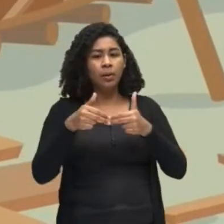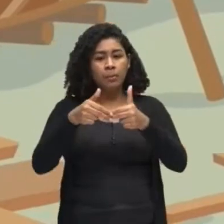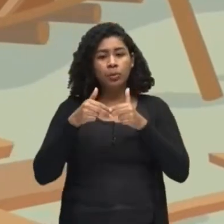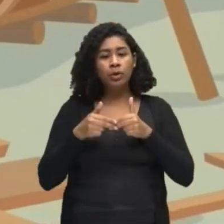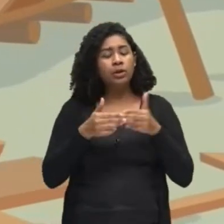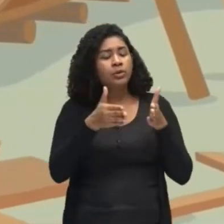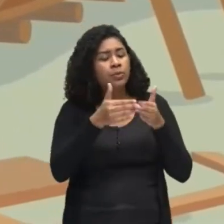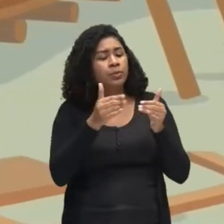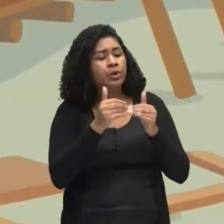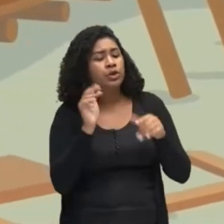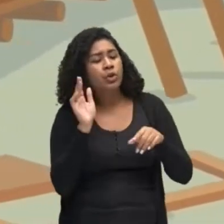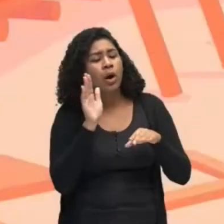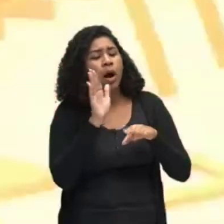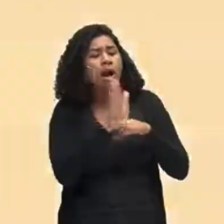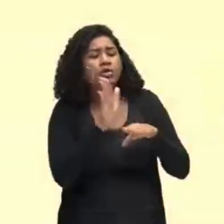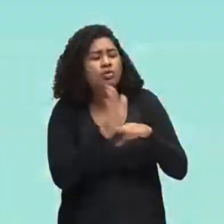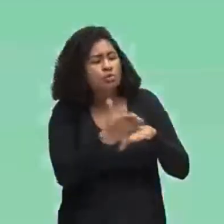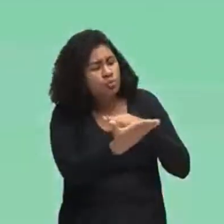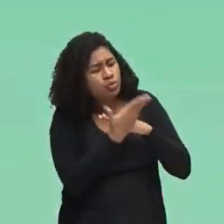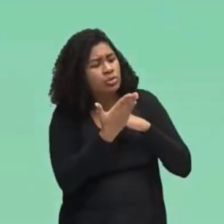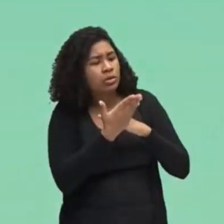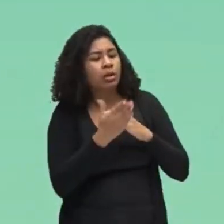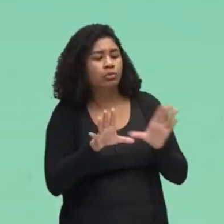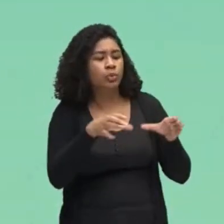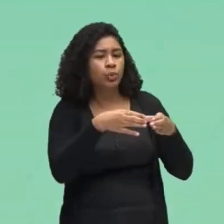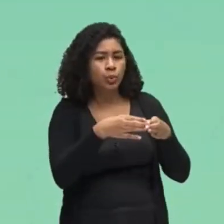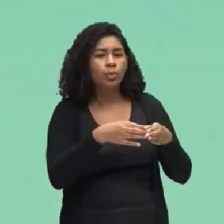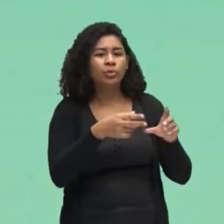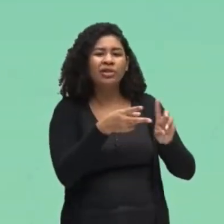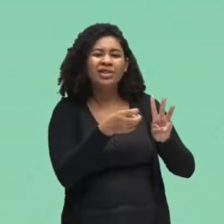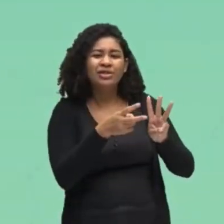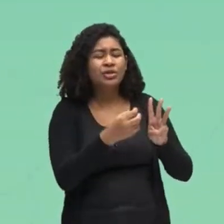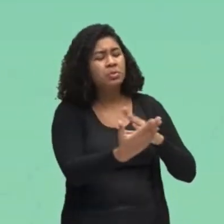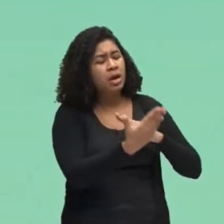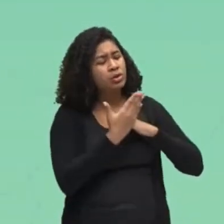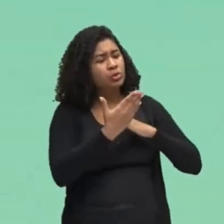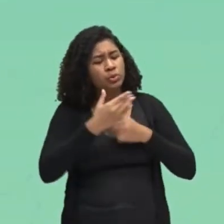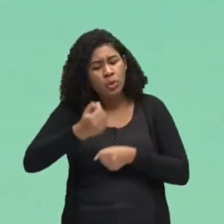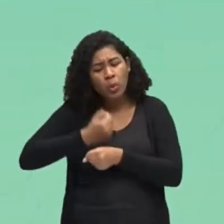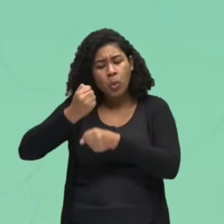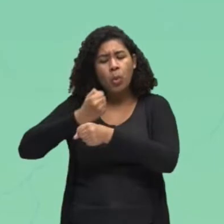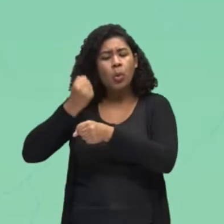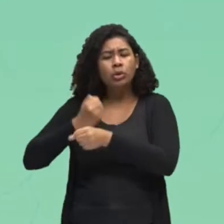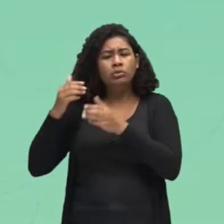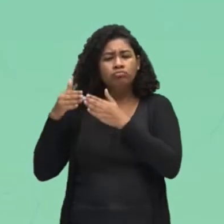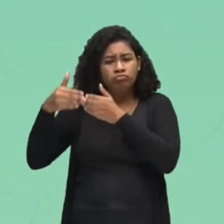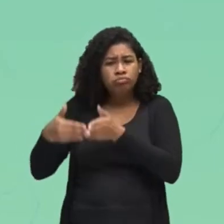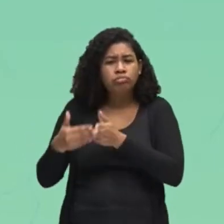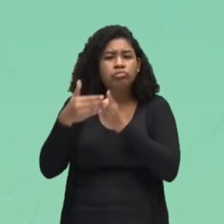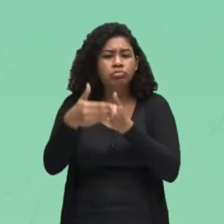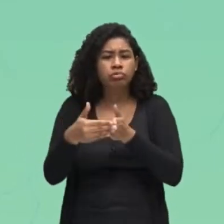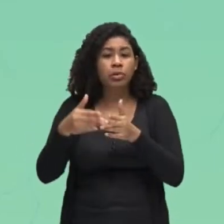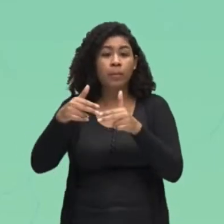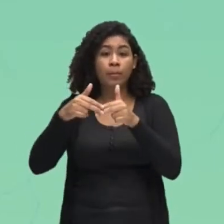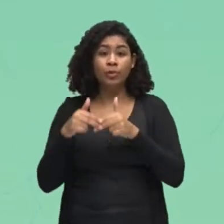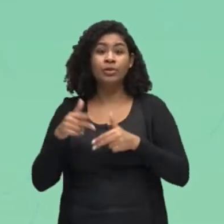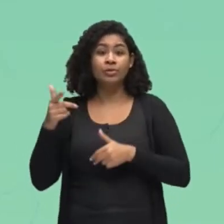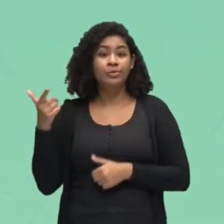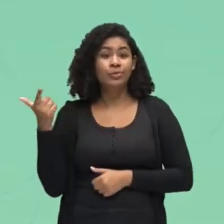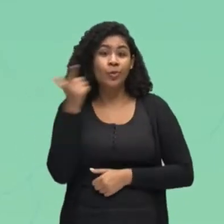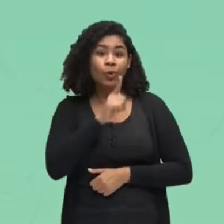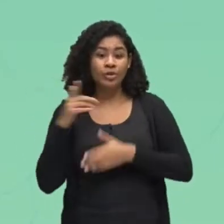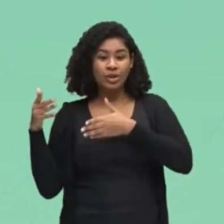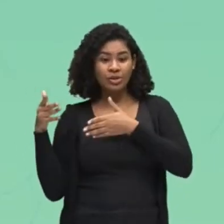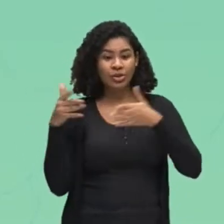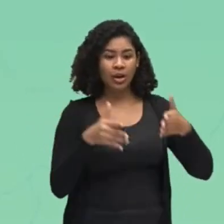região, os Cotos. A bordo de São Pedro, Orellana e seus homens atingiram em 12 de fevereiro